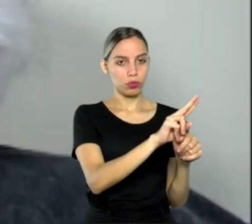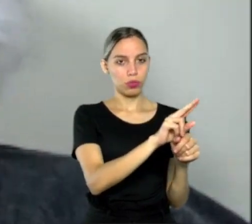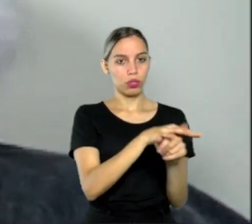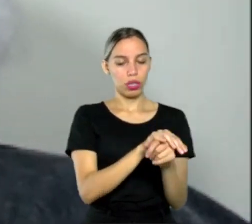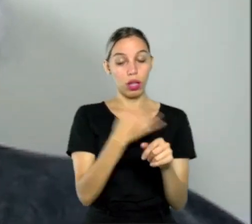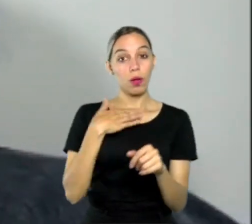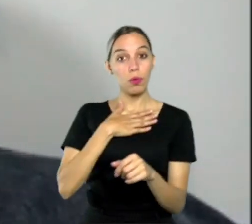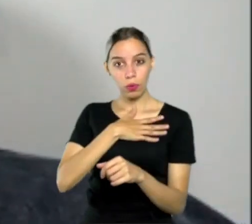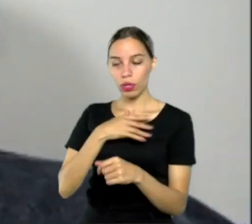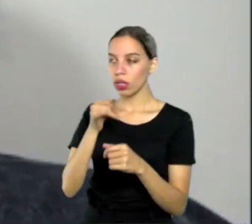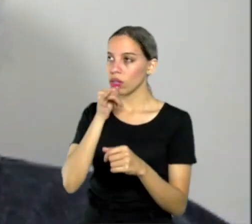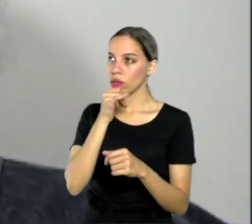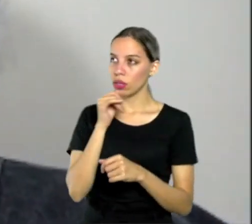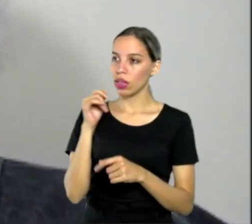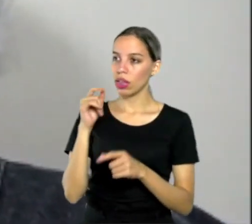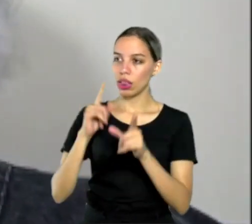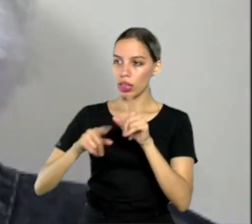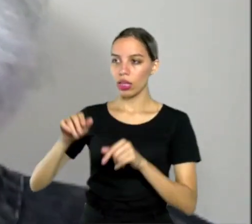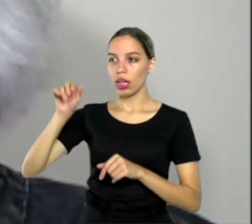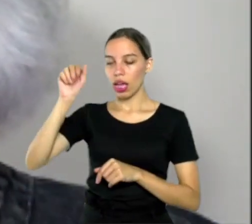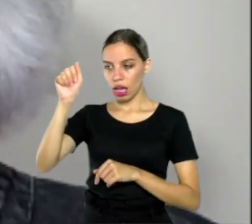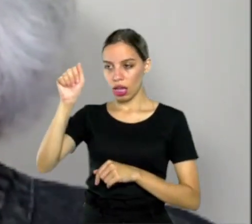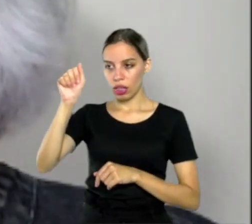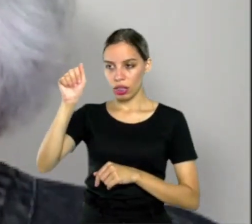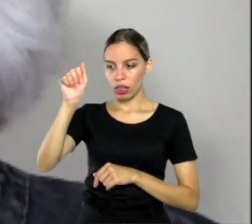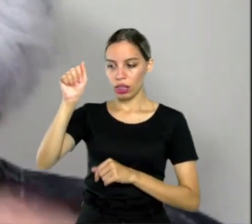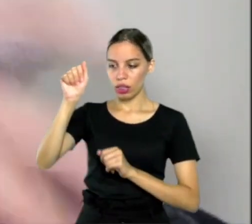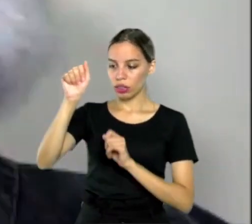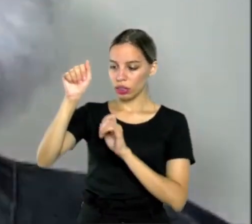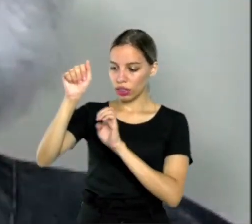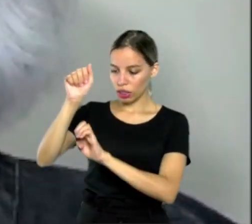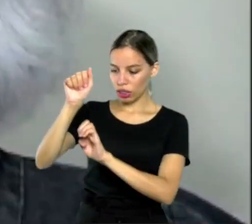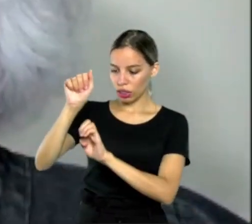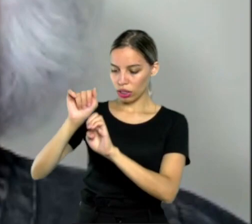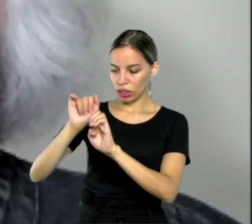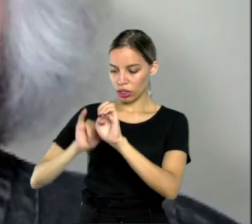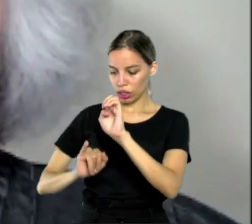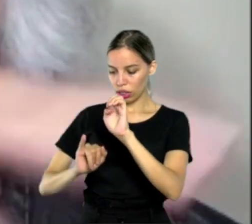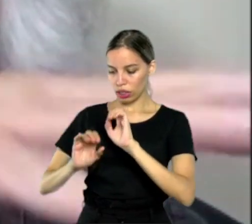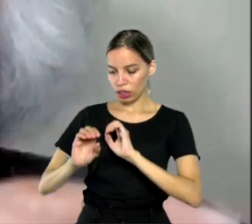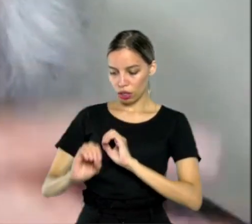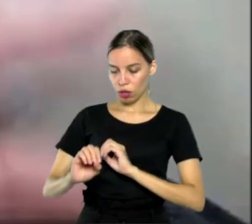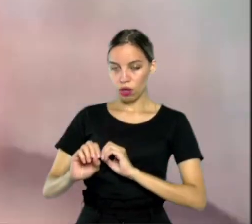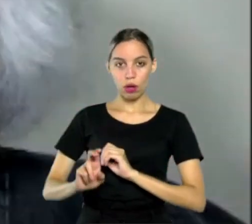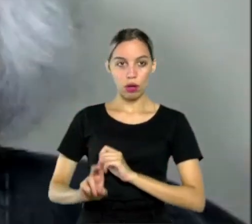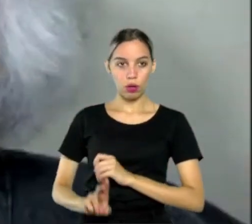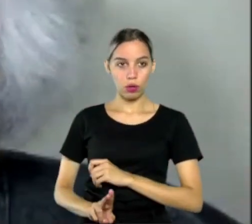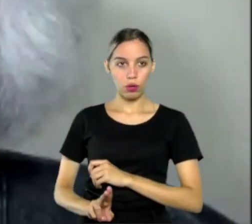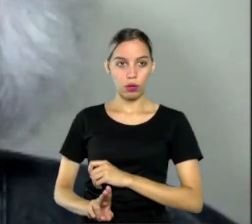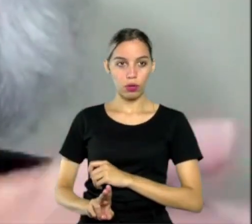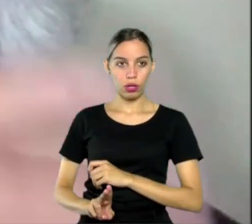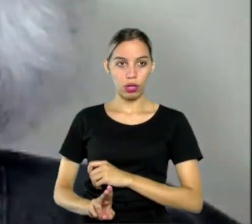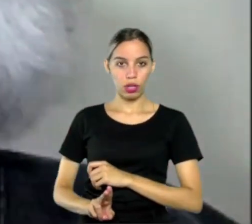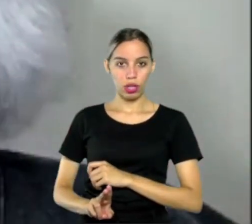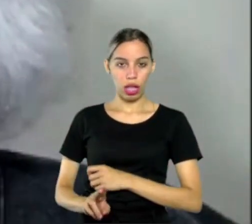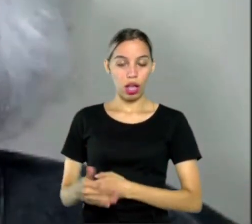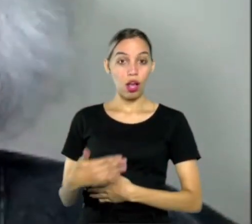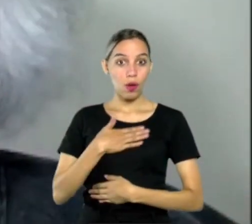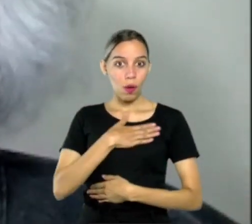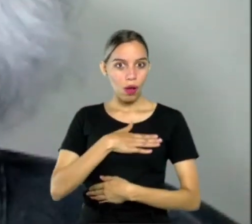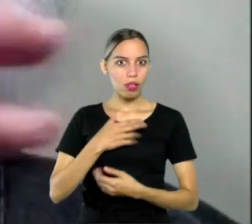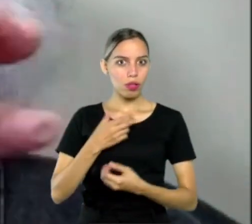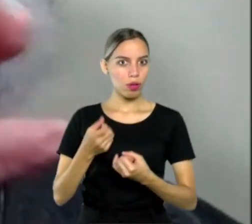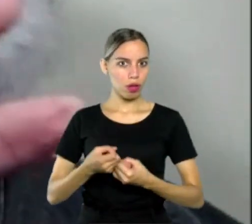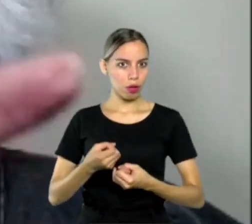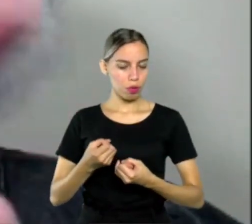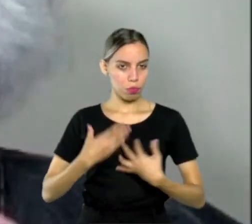depois E, depois I, depois O, depois U, com outras sílabas, sabe? Então, durante o poema, você vai fazendo